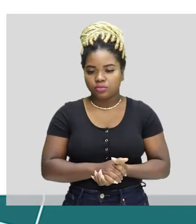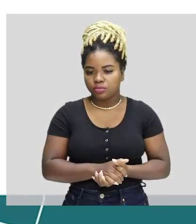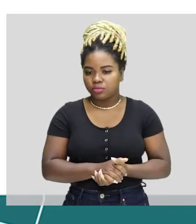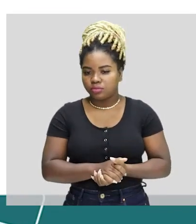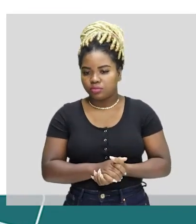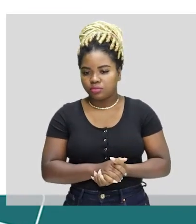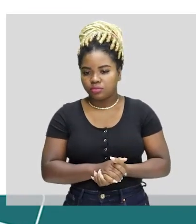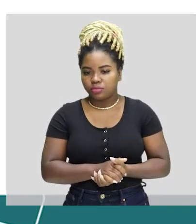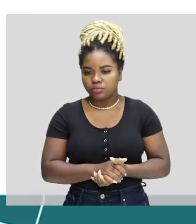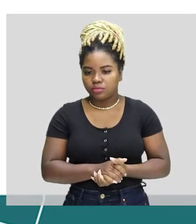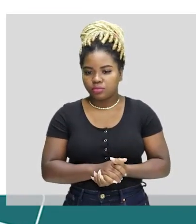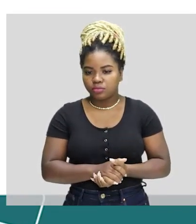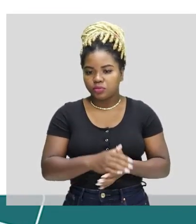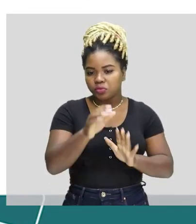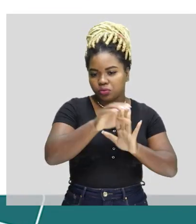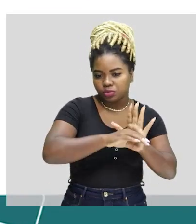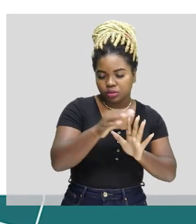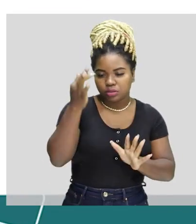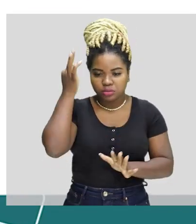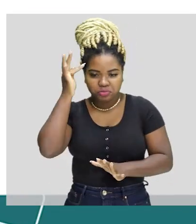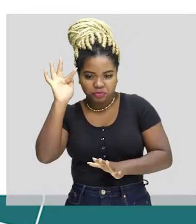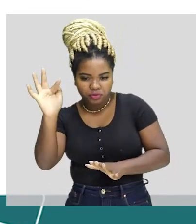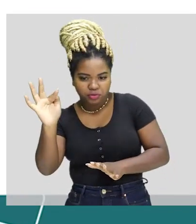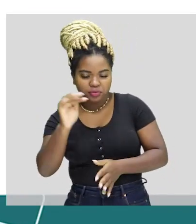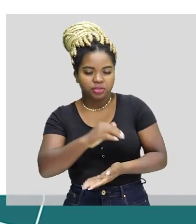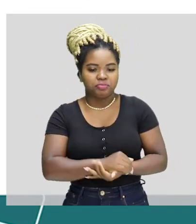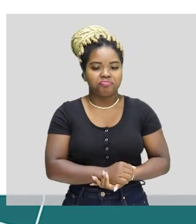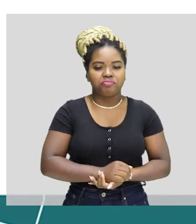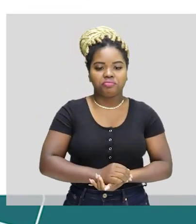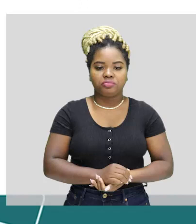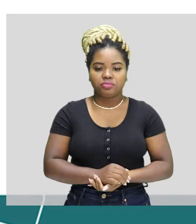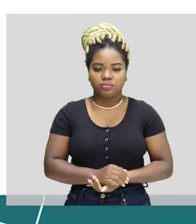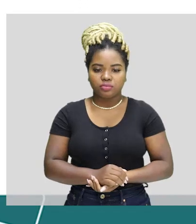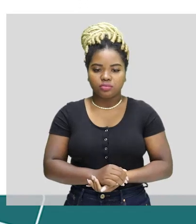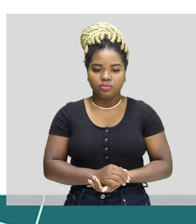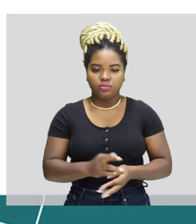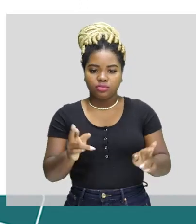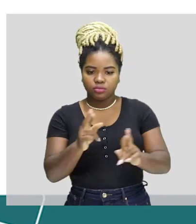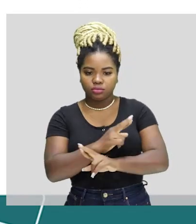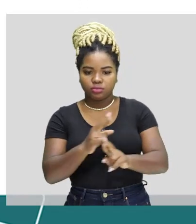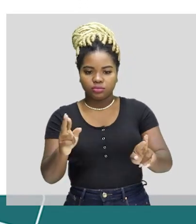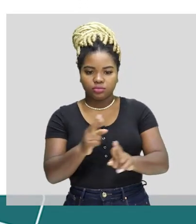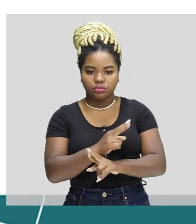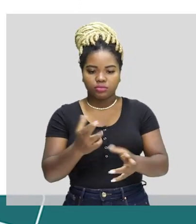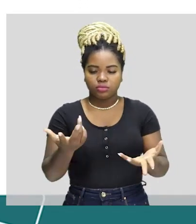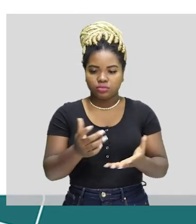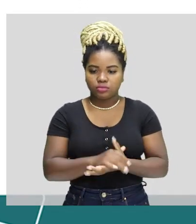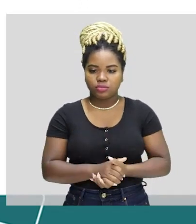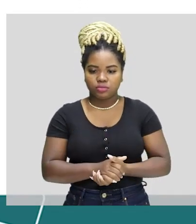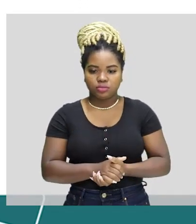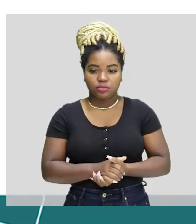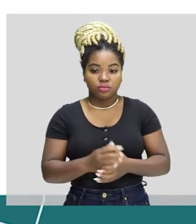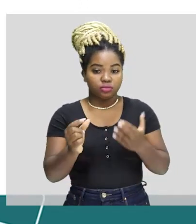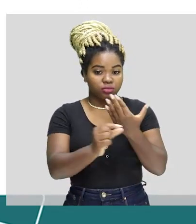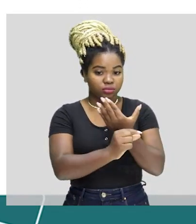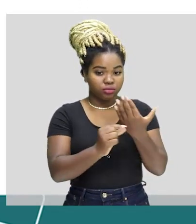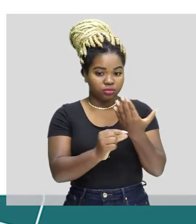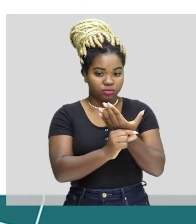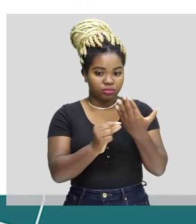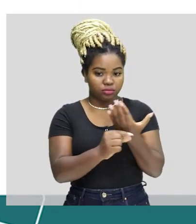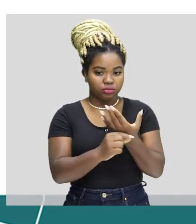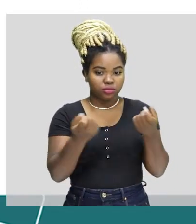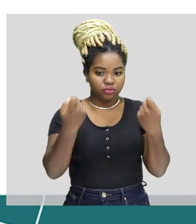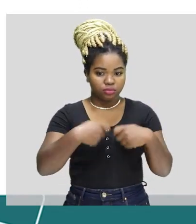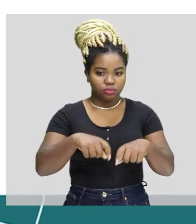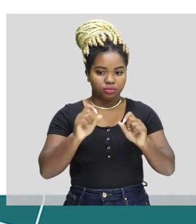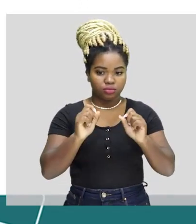nós pegamos uma determinada condição de filosofia associada a um autor, aí nós precisamos nos